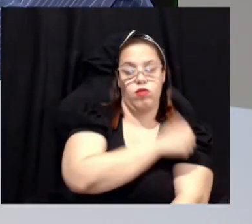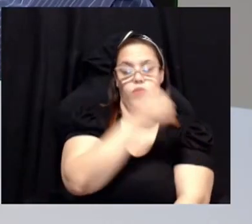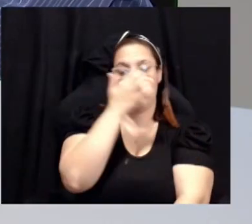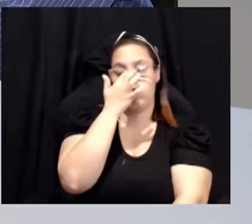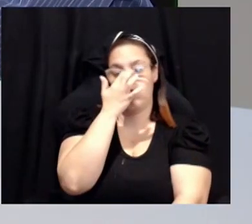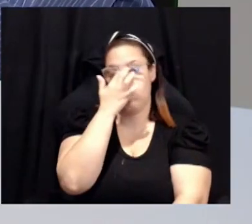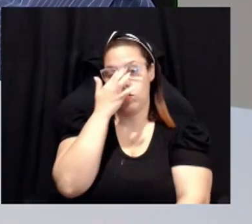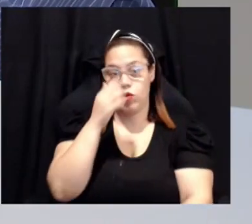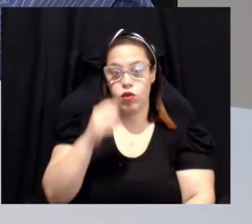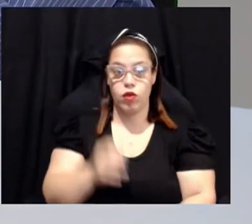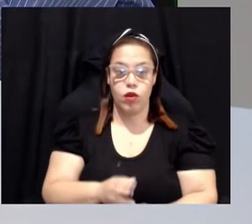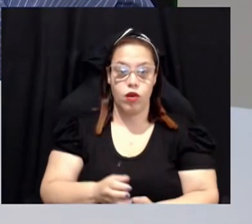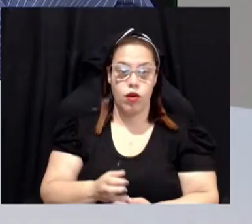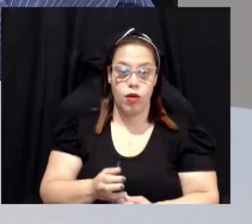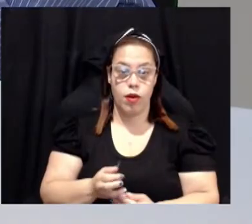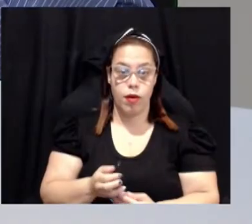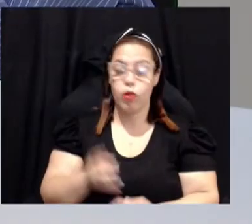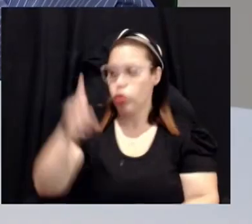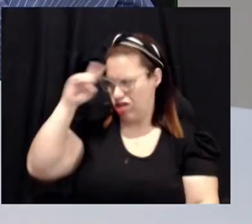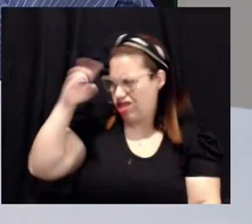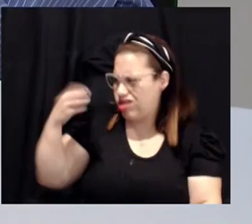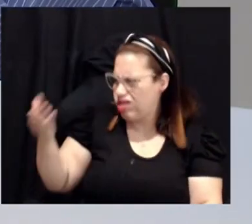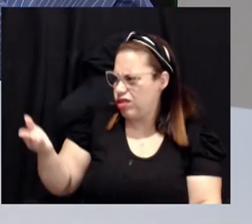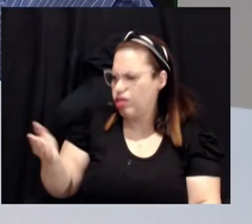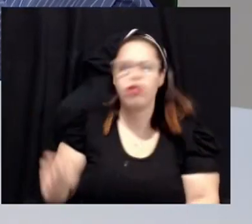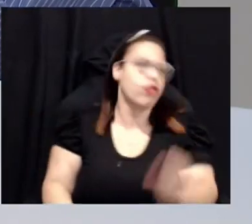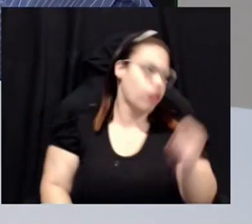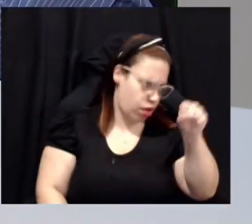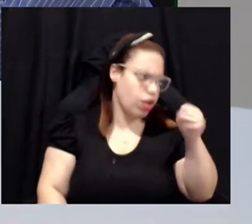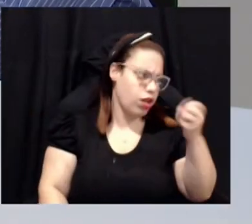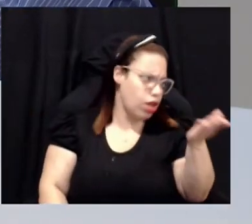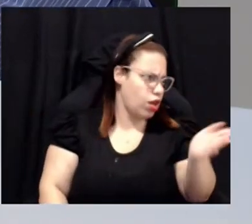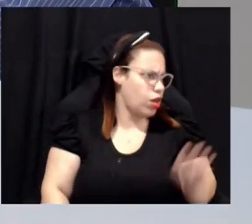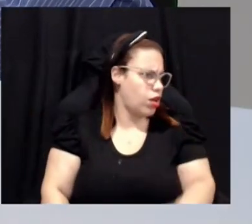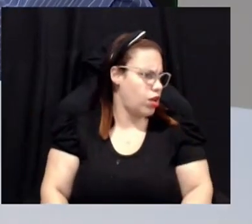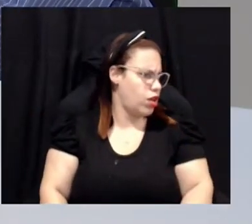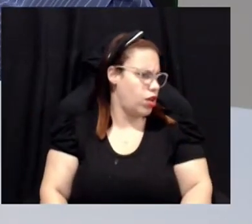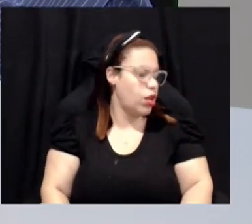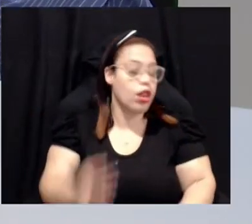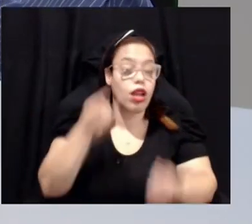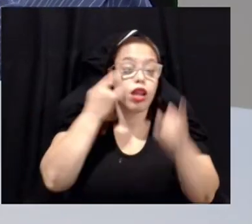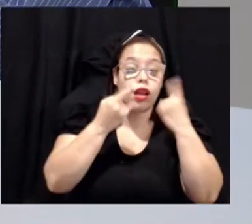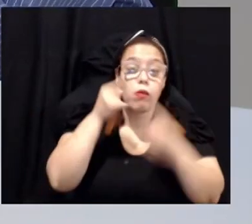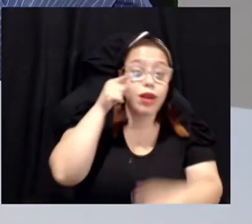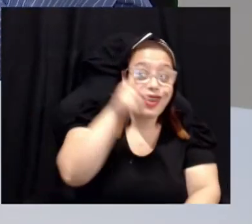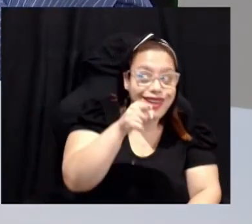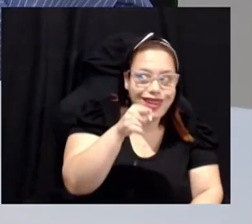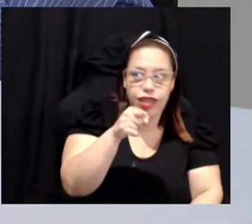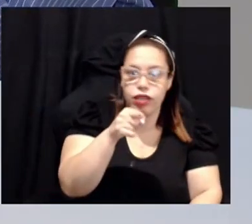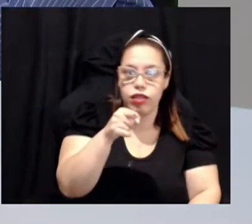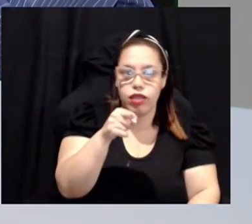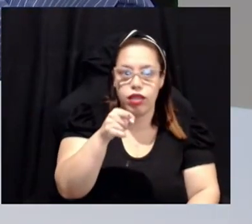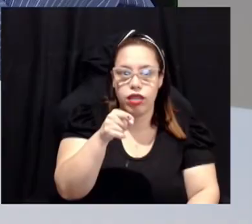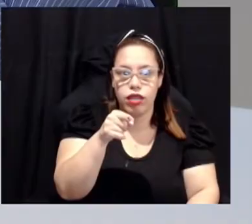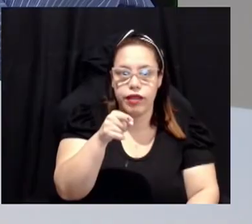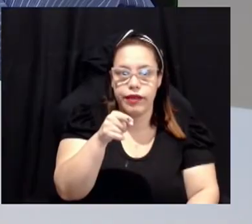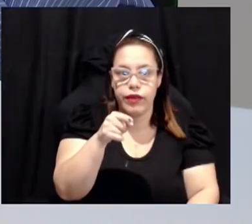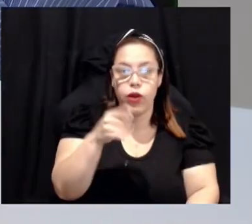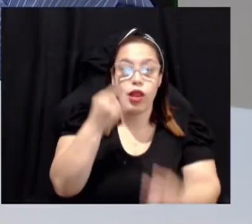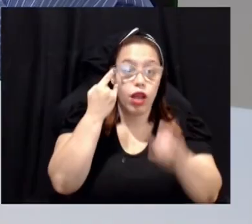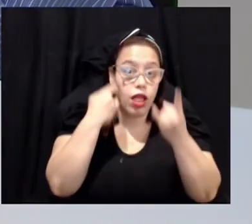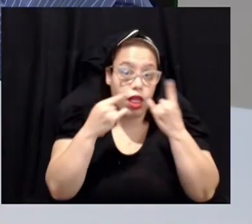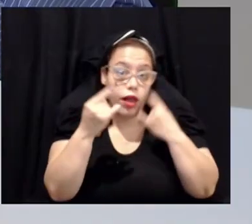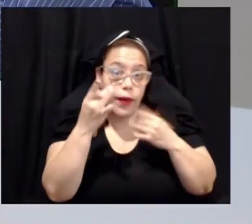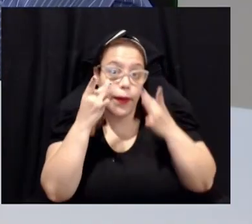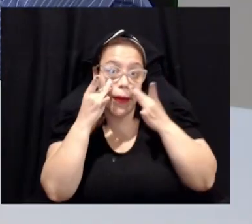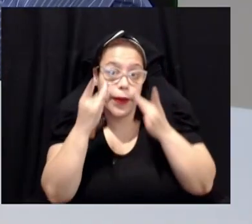os autores... Do dia a dia mesmo. Do dia a dia, exatamente. Aquilo que é interessante para ele. Claro, o que vai ser útil. Torna atrativo. Sem dúvida. Você pega uma pessoa acima